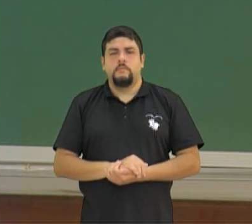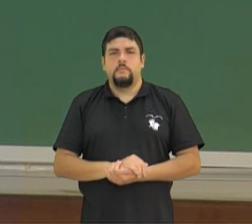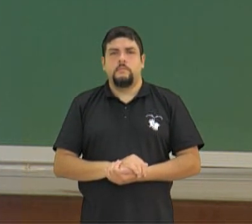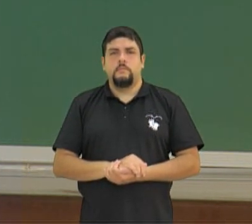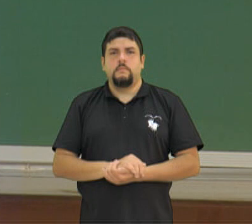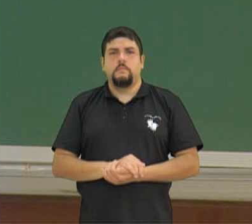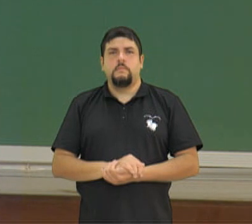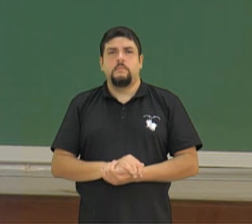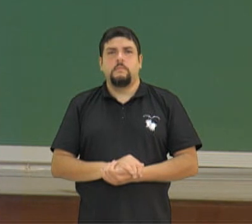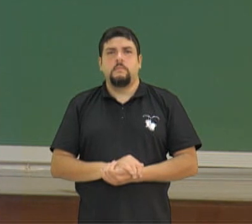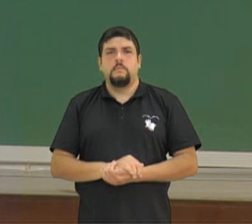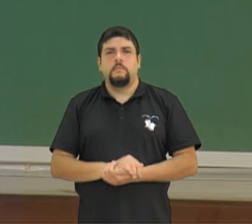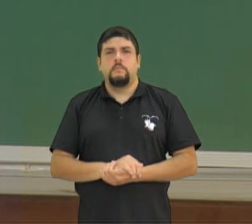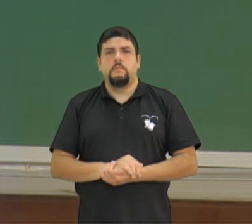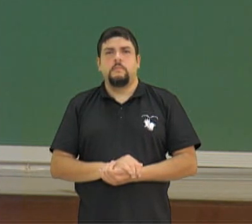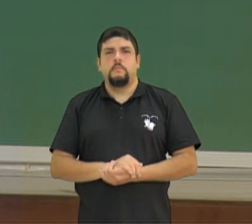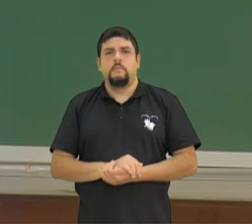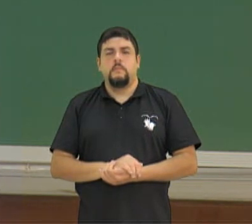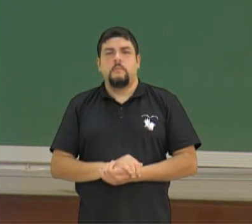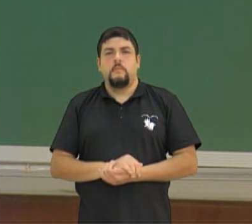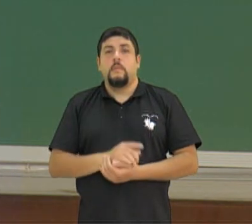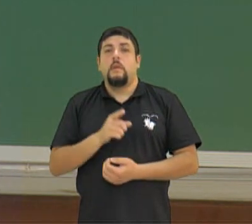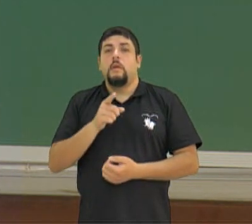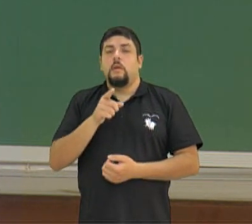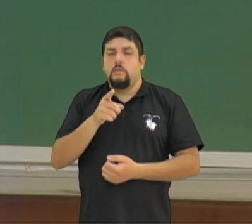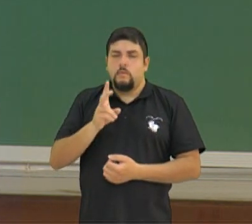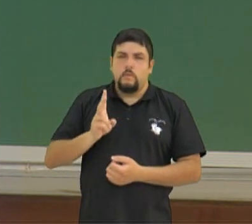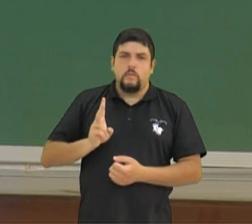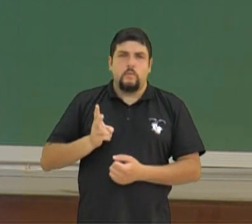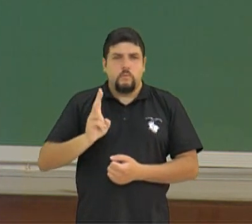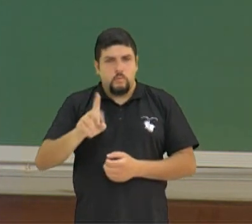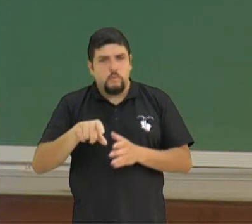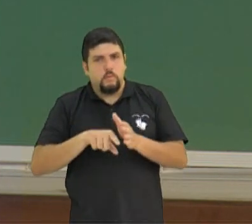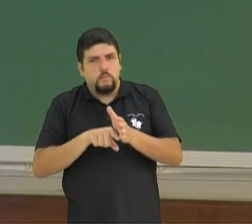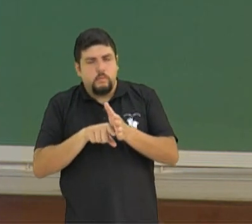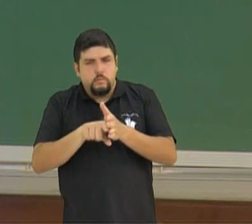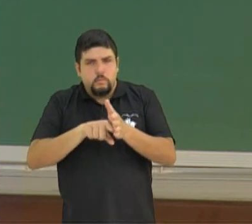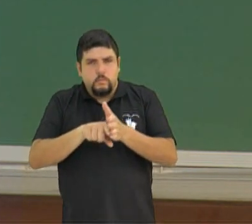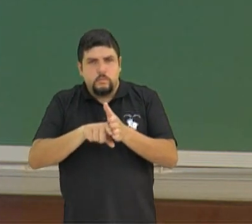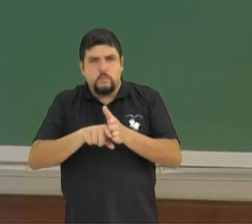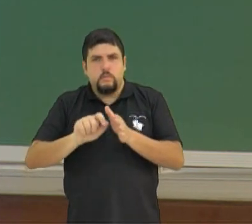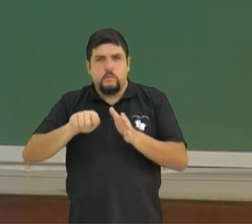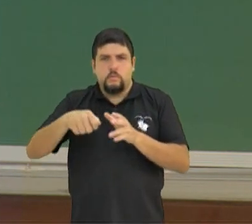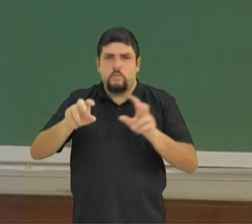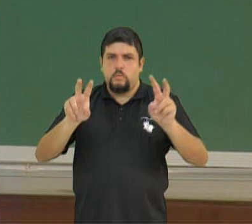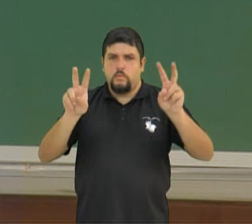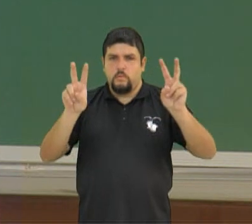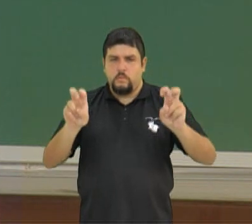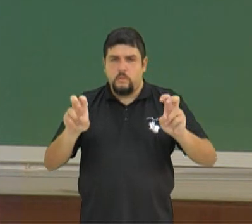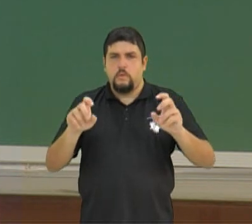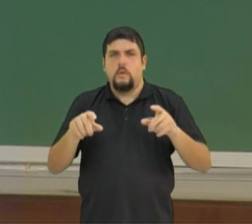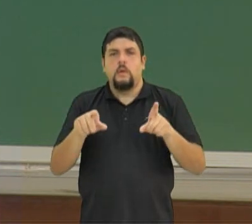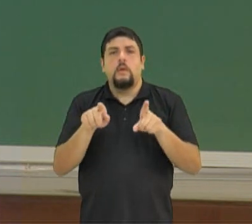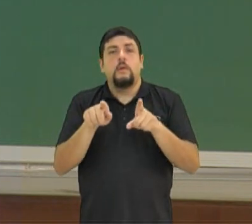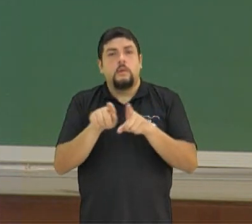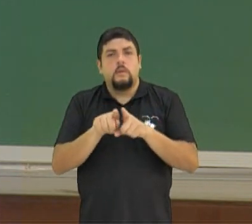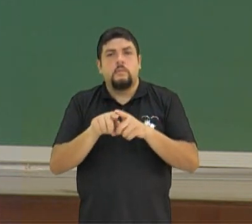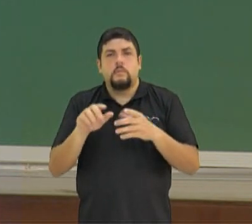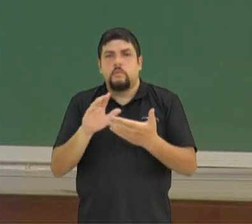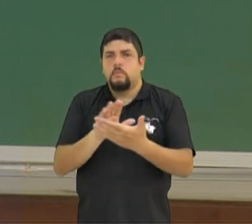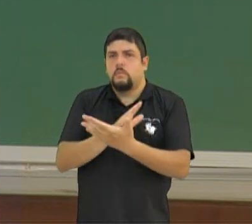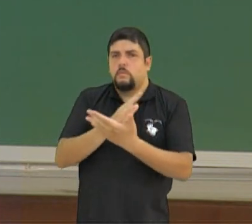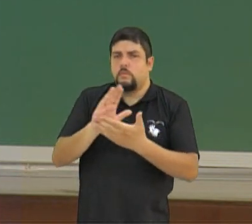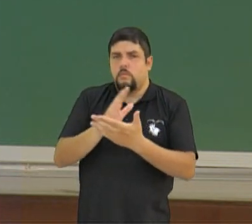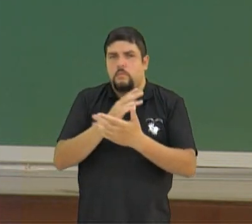e indicativo, e você deve continuar pesquisando, estudando sobre o tema. Tem algumas partes do corpo que nós